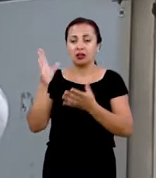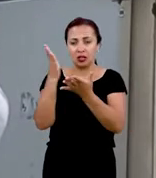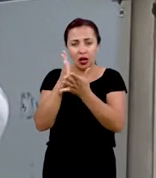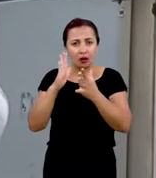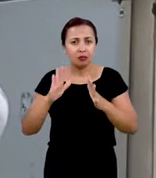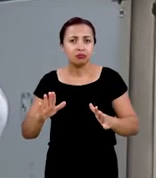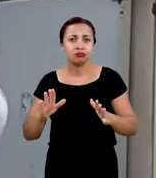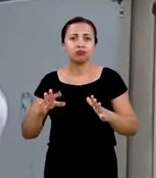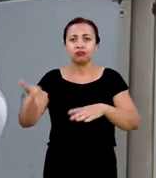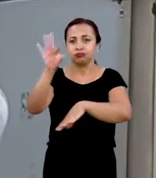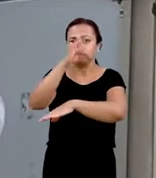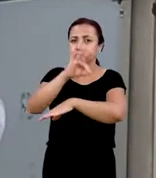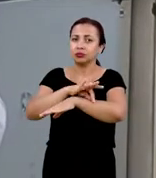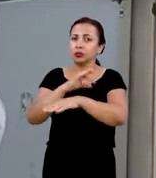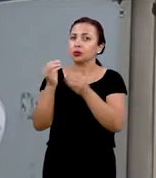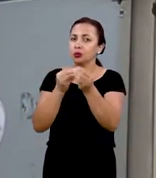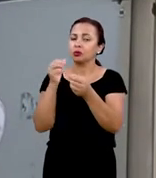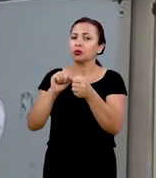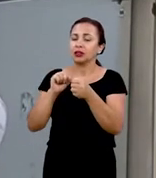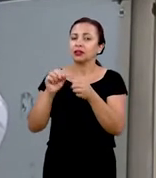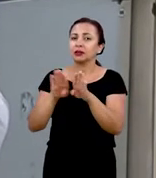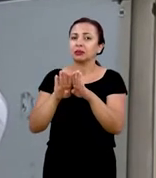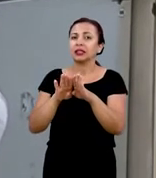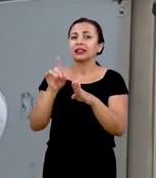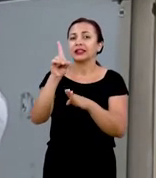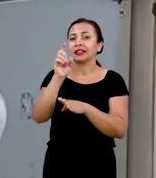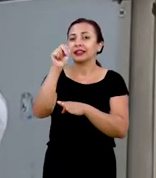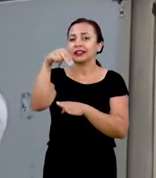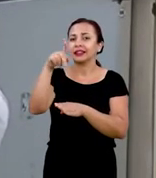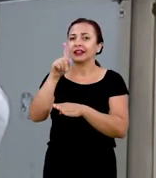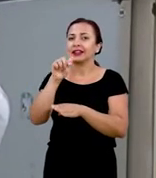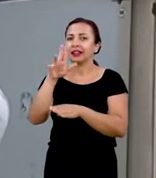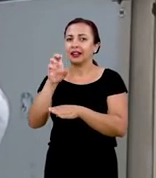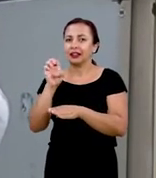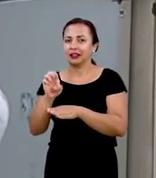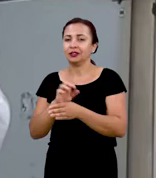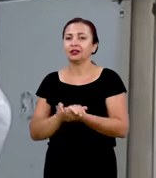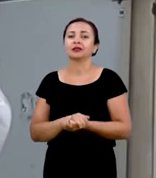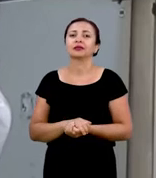eliminação do vetor, né, assim como é feito na dengue. A diferença é que na dengue